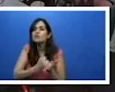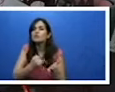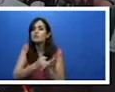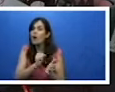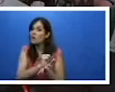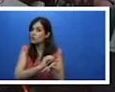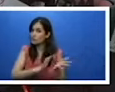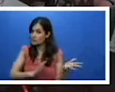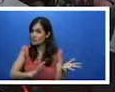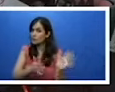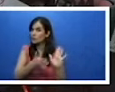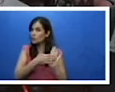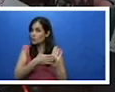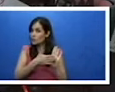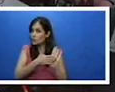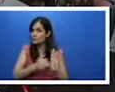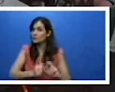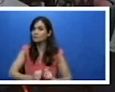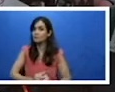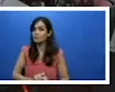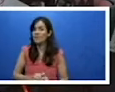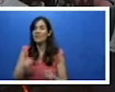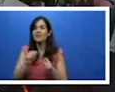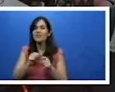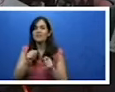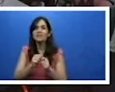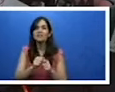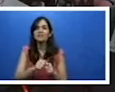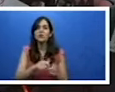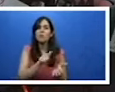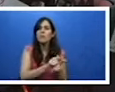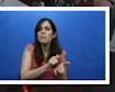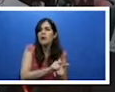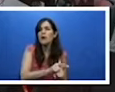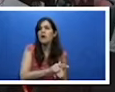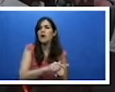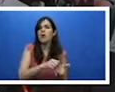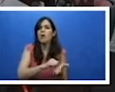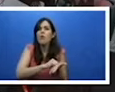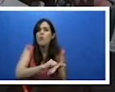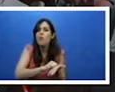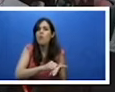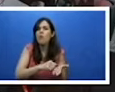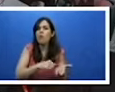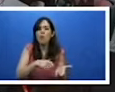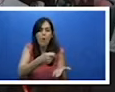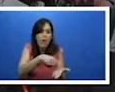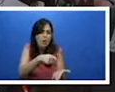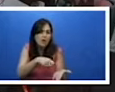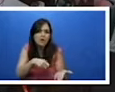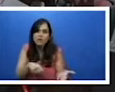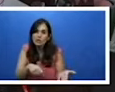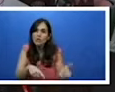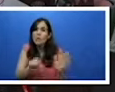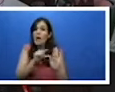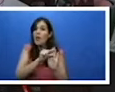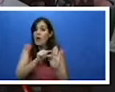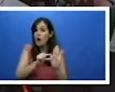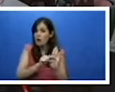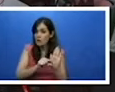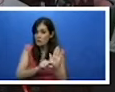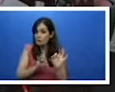atividade proposta, fazer o rascunho, corrigir, analisar a questão de